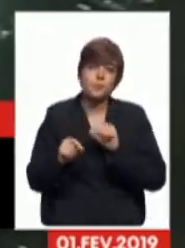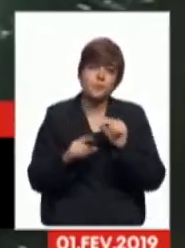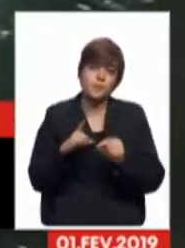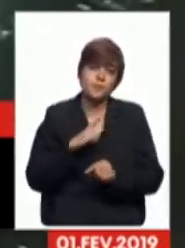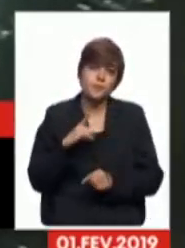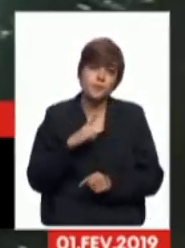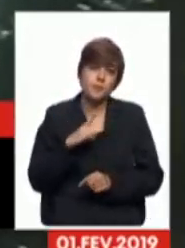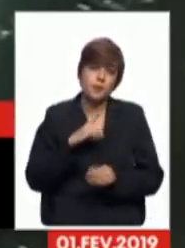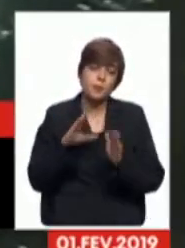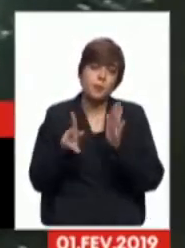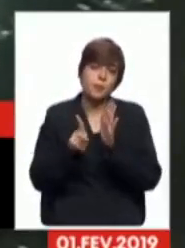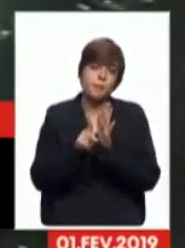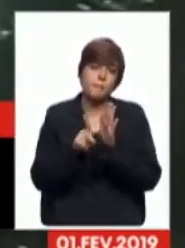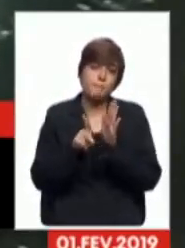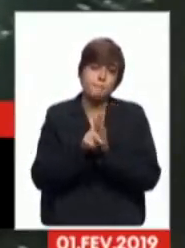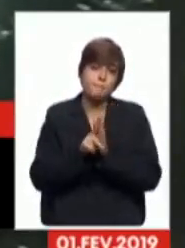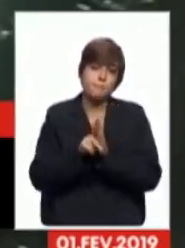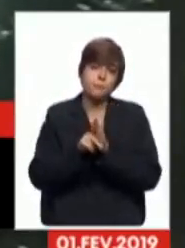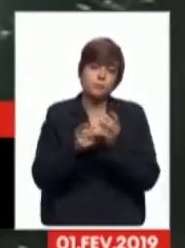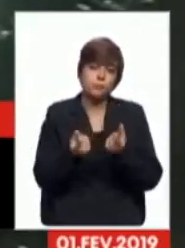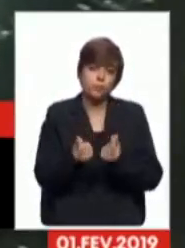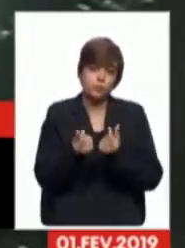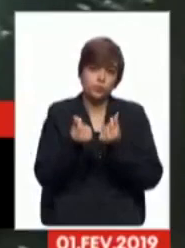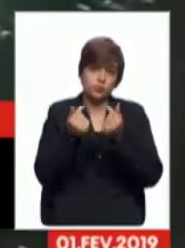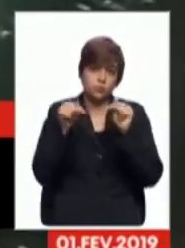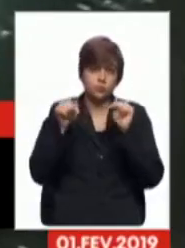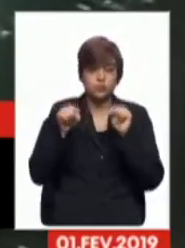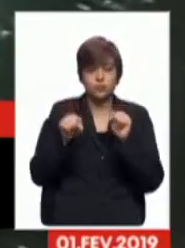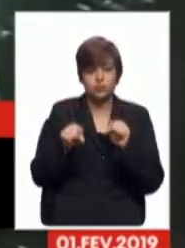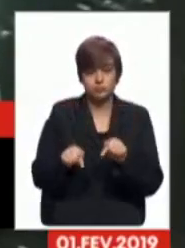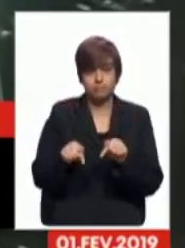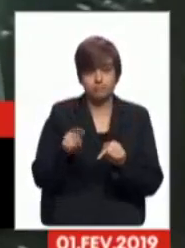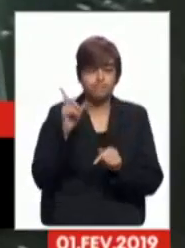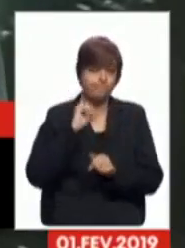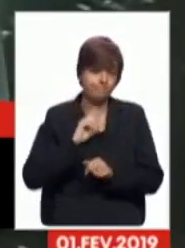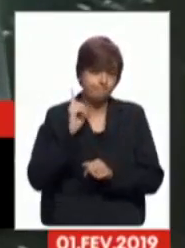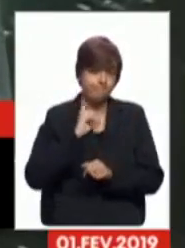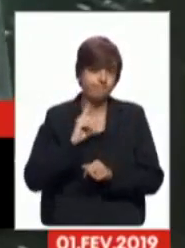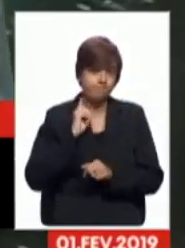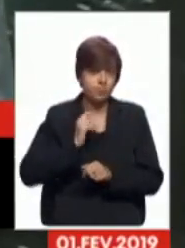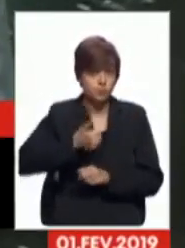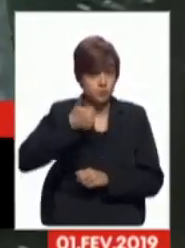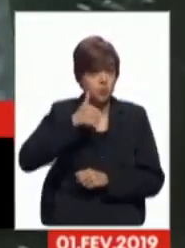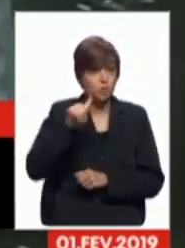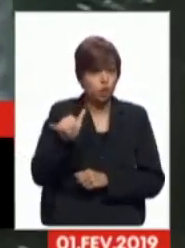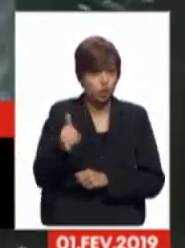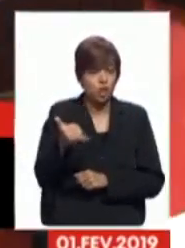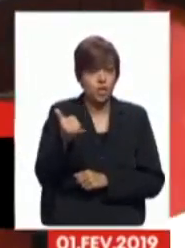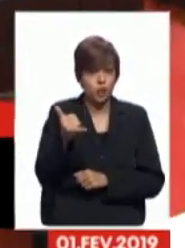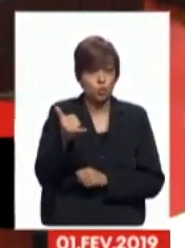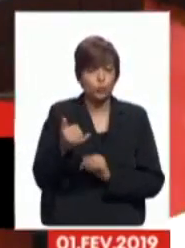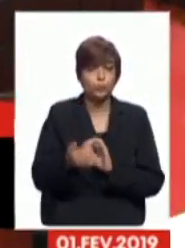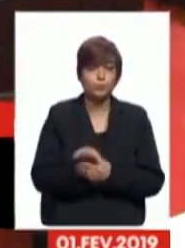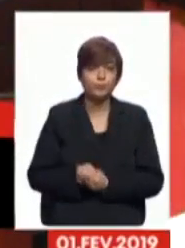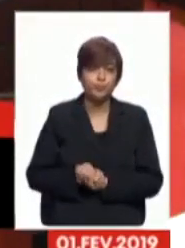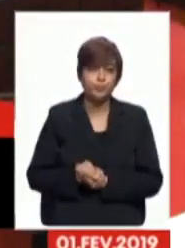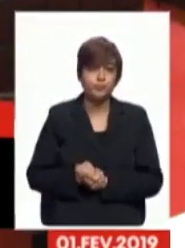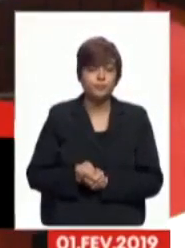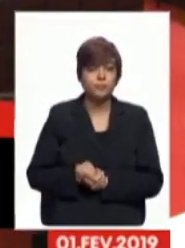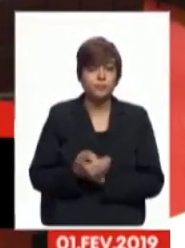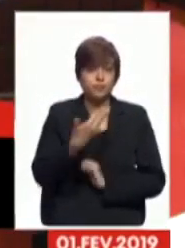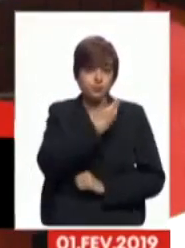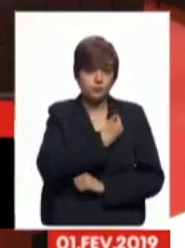do Estado em 1º de janeiro. O passivo herdado por esse